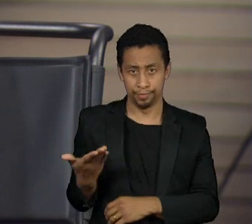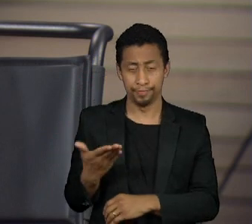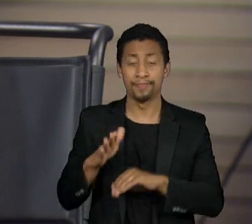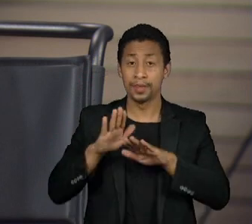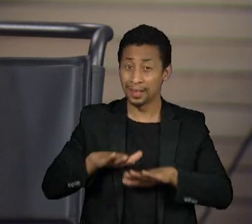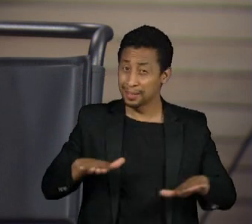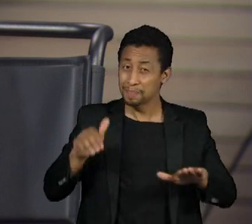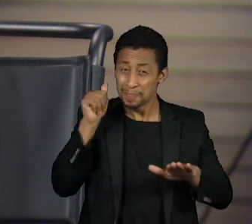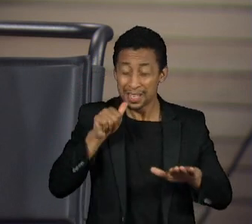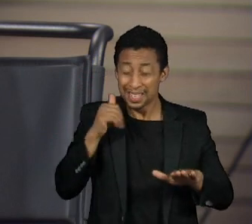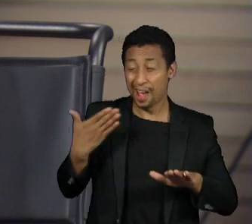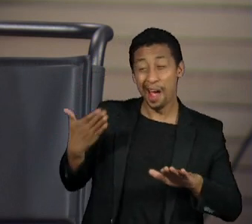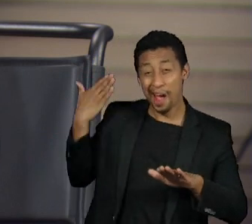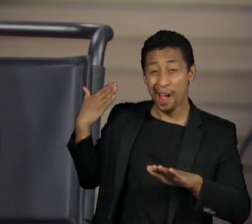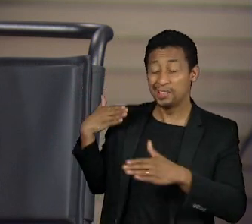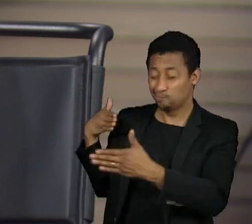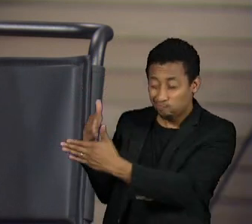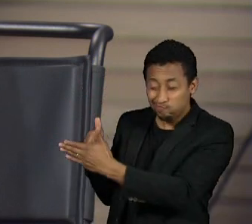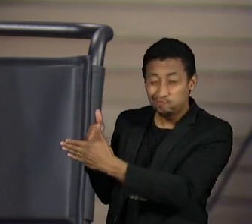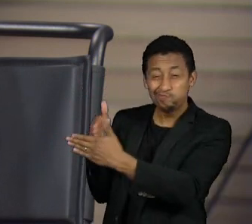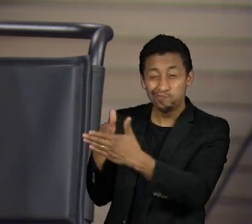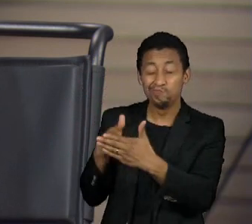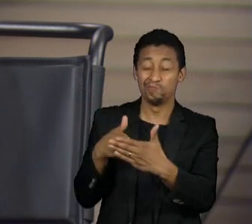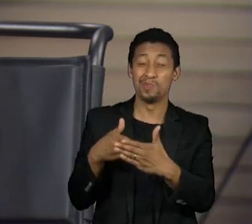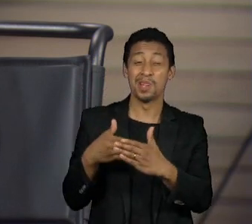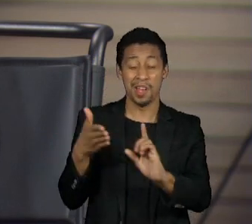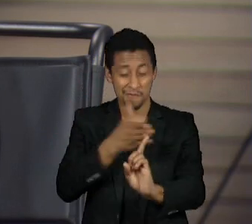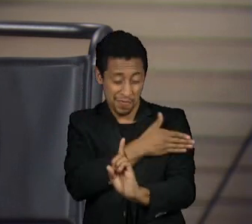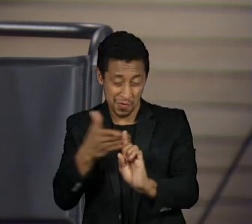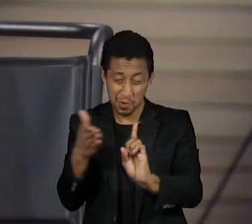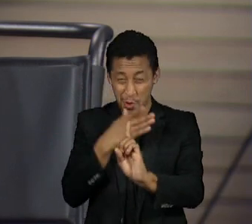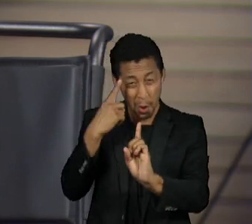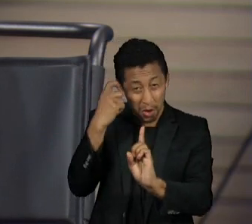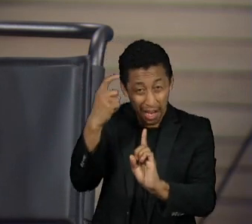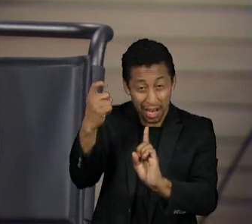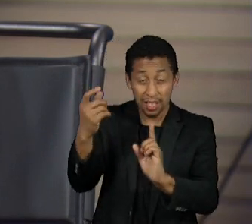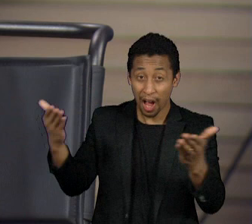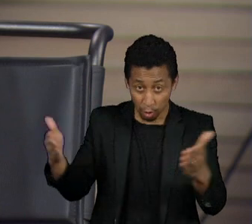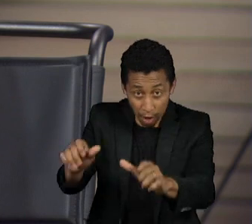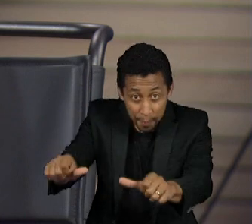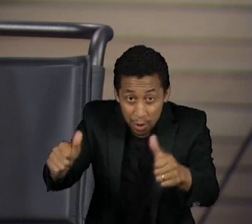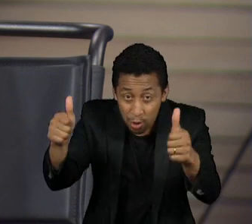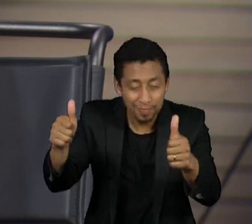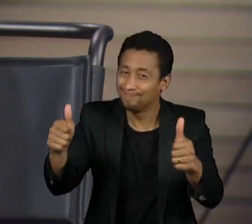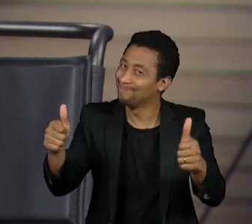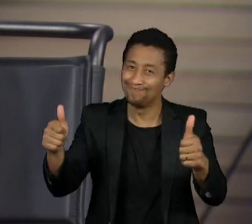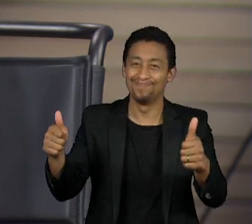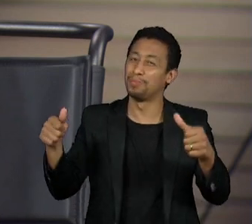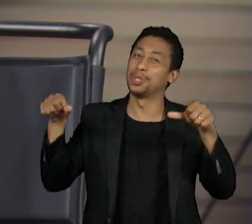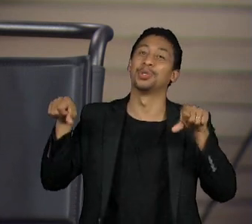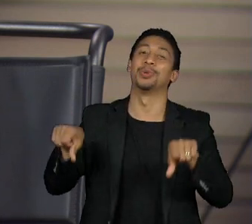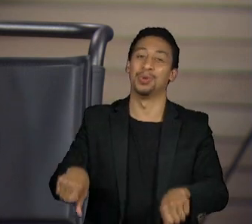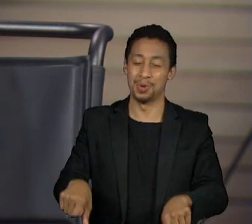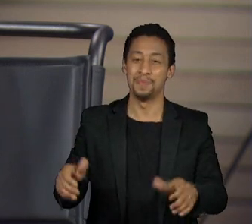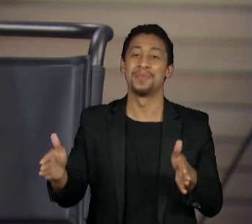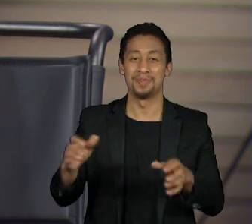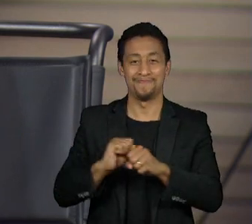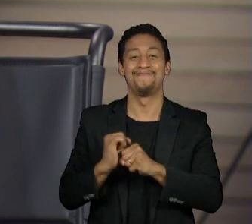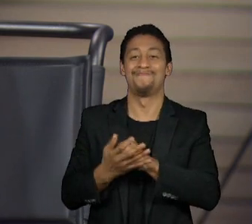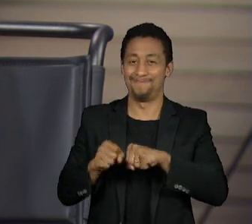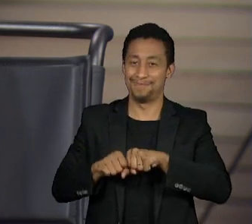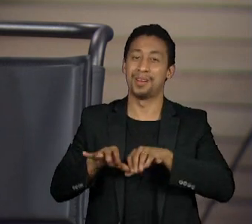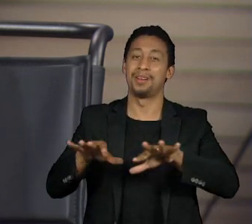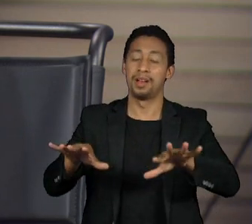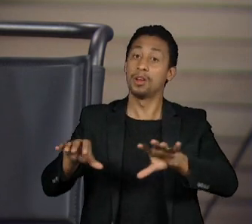uma vida marcada por muitas barreiras, por muitas violências, não pense que está melhor agora. A pandemia tornou tudo muito pior. Então, que nos esforços, né,